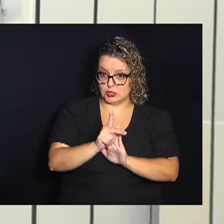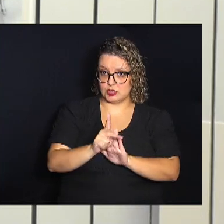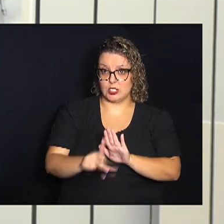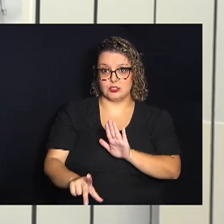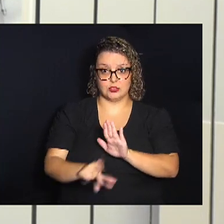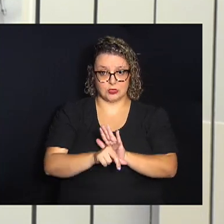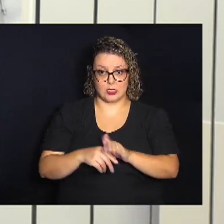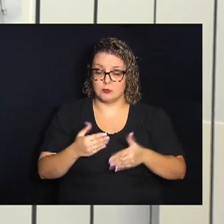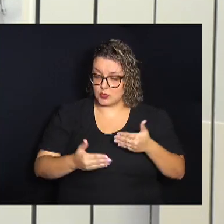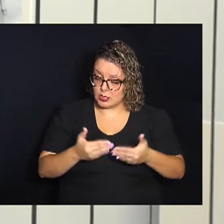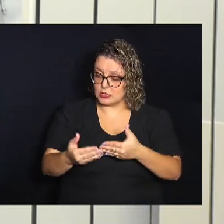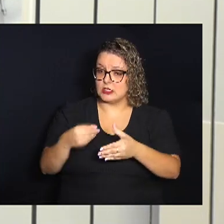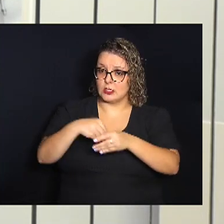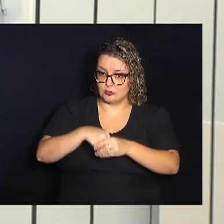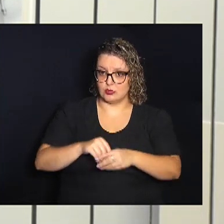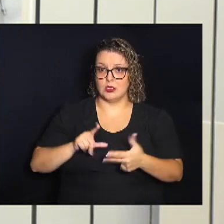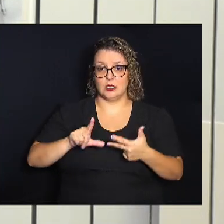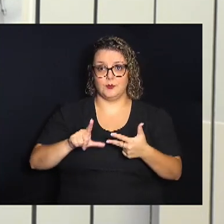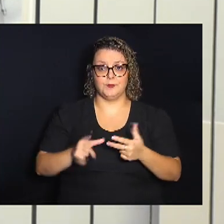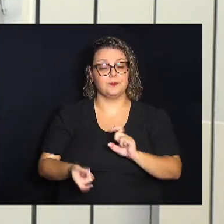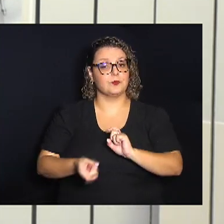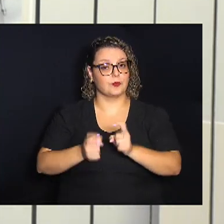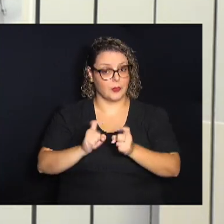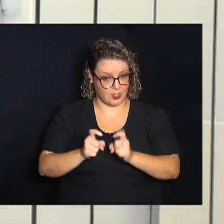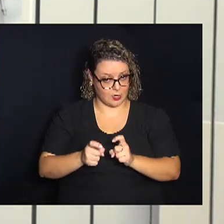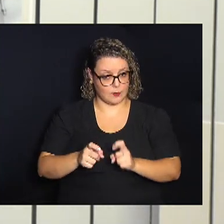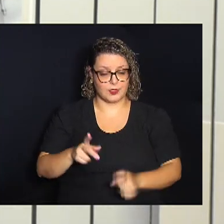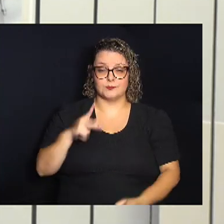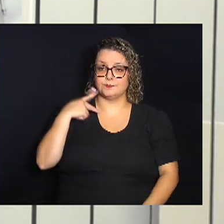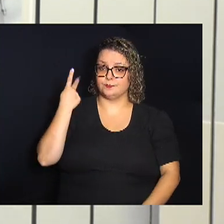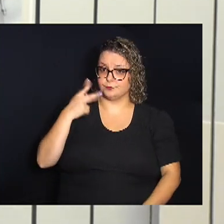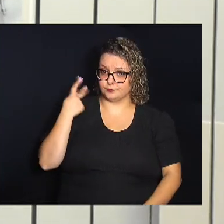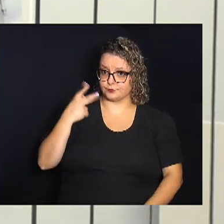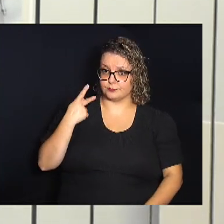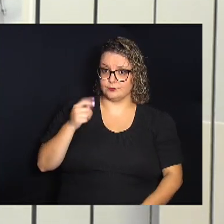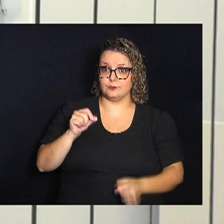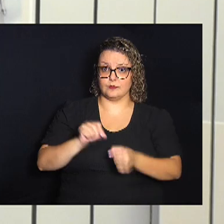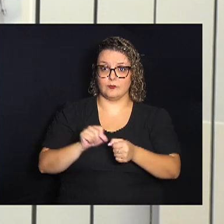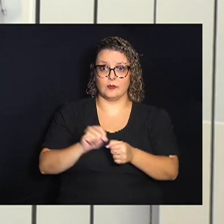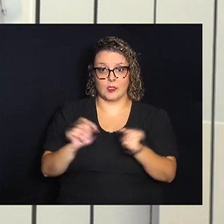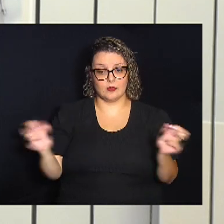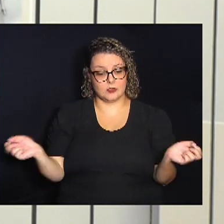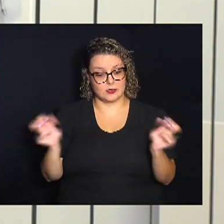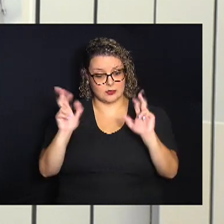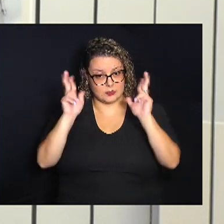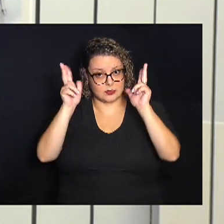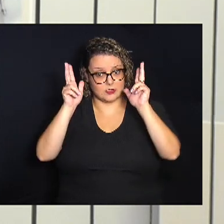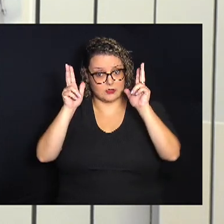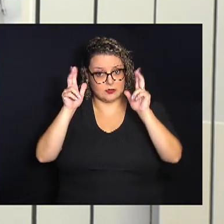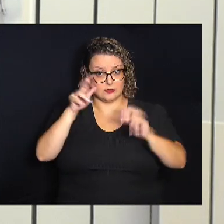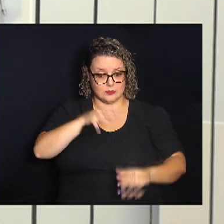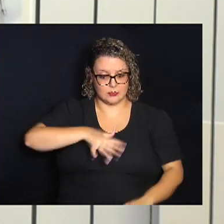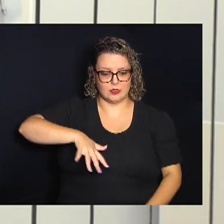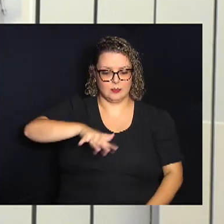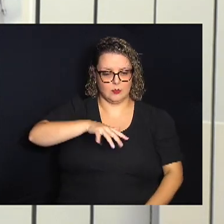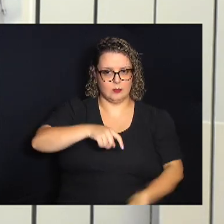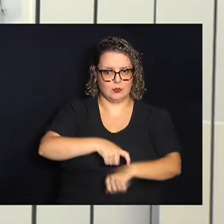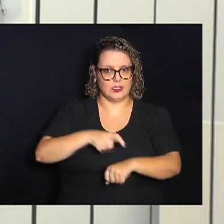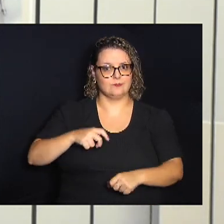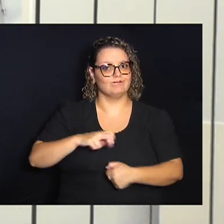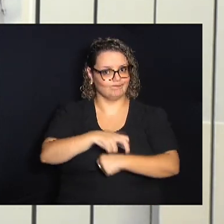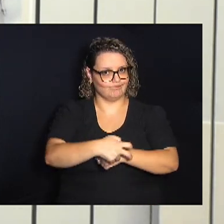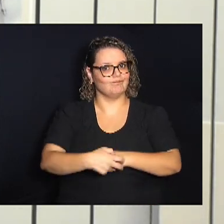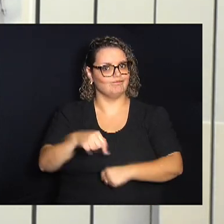no Legislativo e na reunião os parlamentares fizeram alertas sobre o cenário da dengue aqui